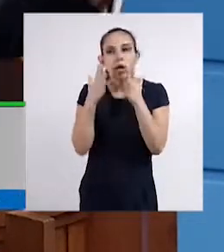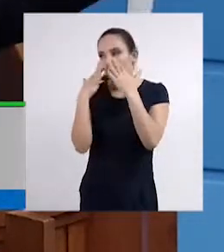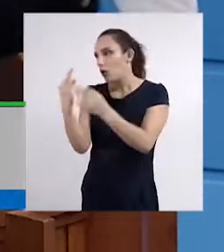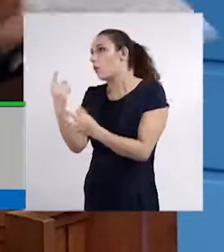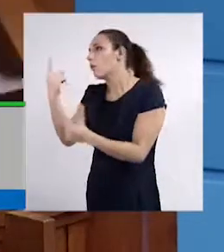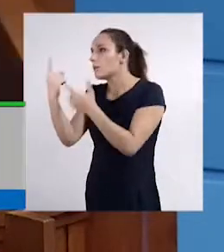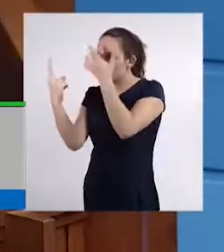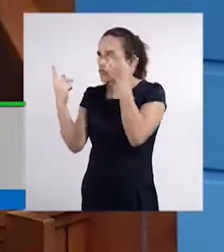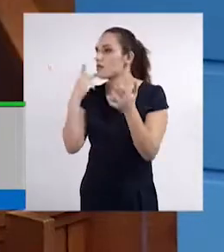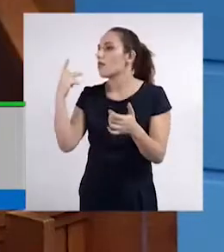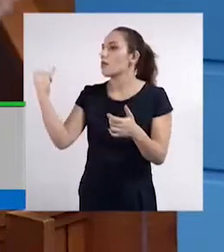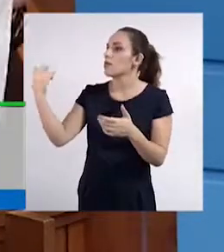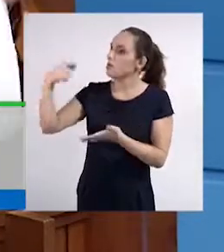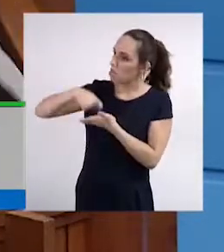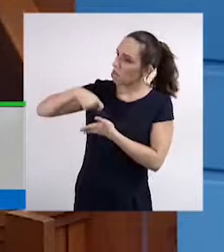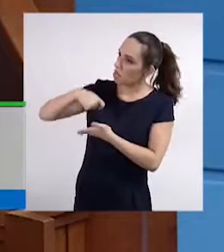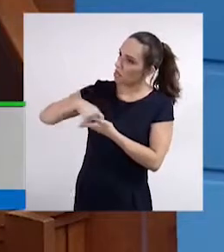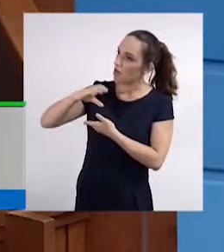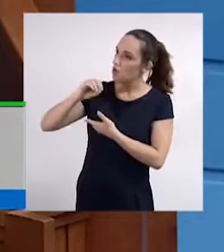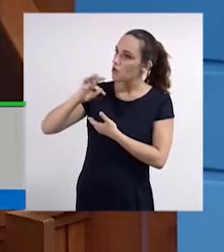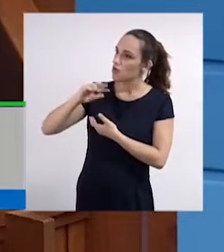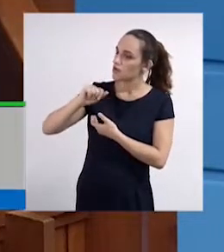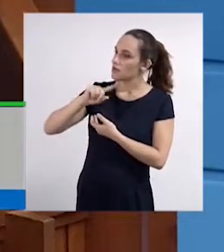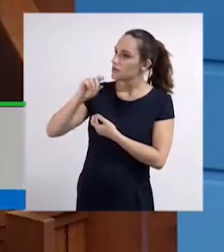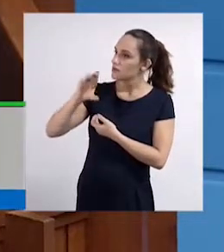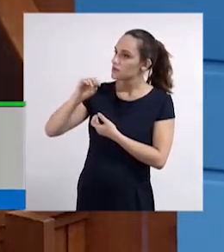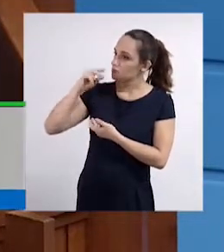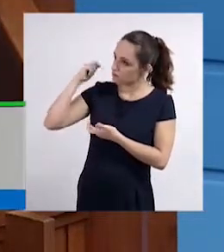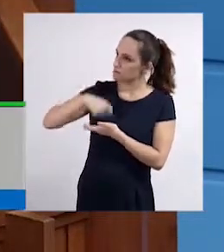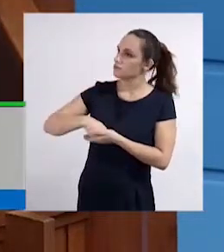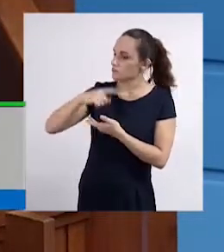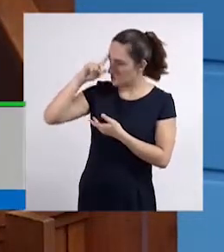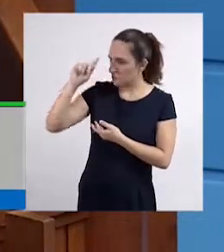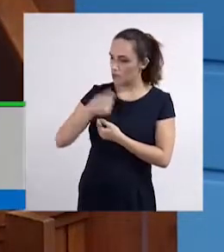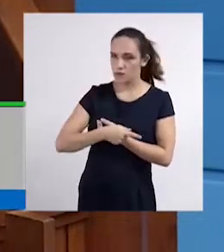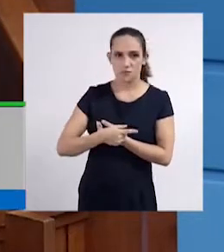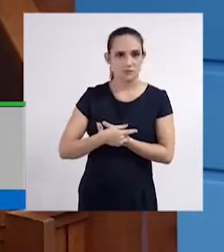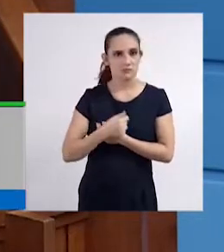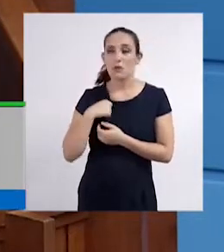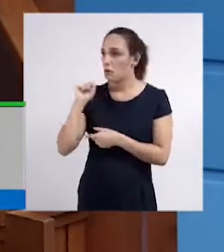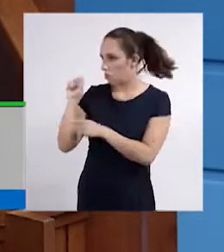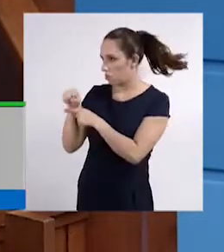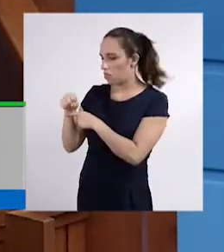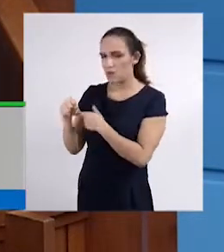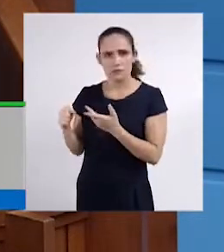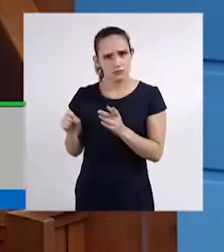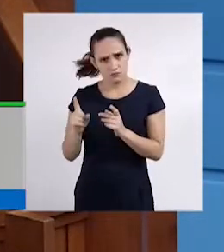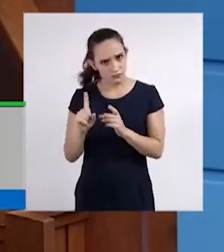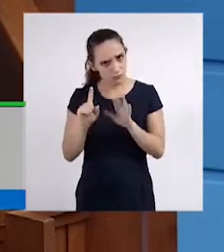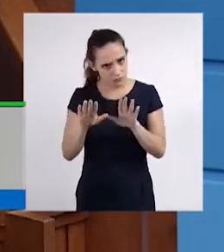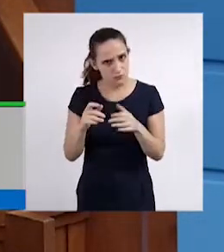olha, estipula a cota zero e ponto final nos rios do Mato Grosso do Sul.